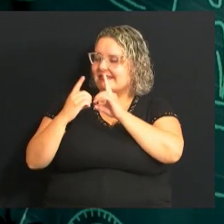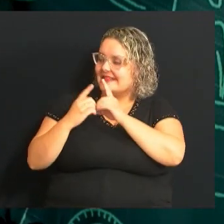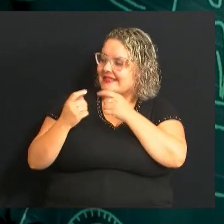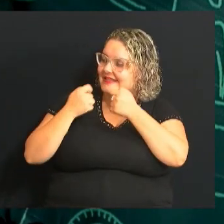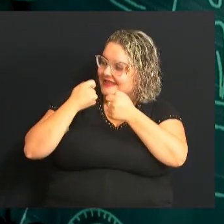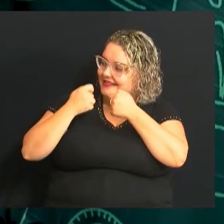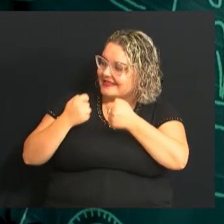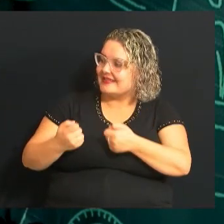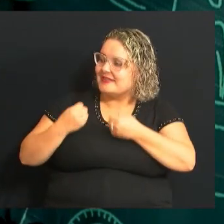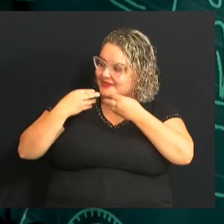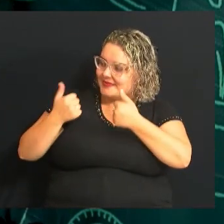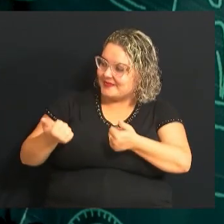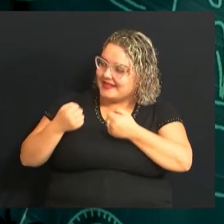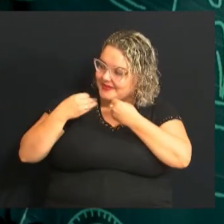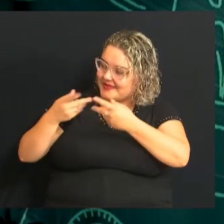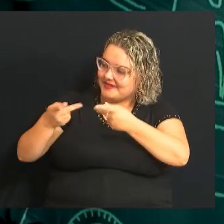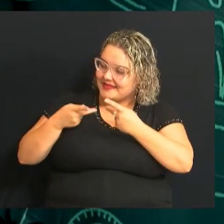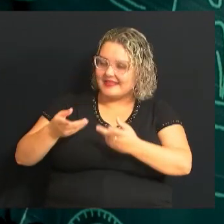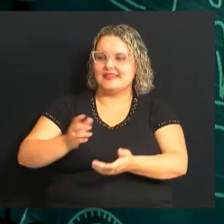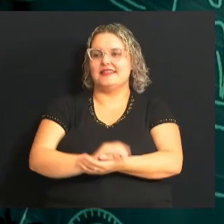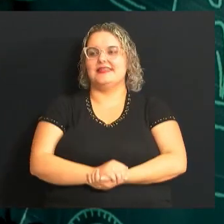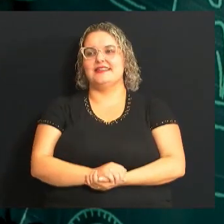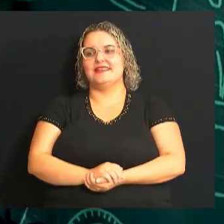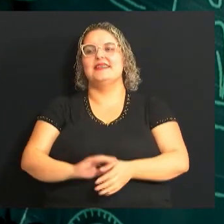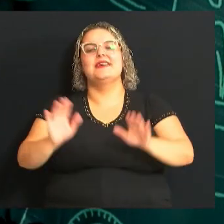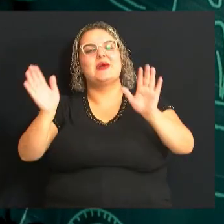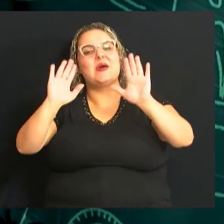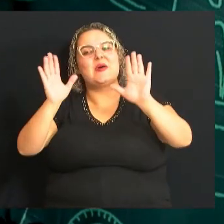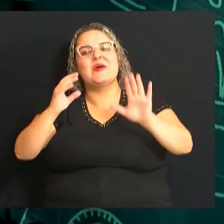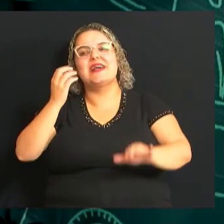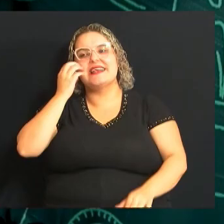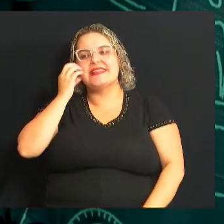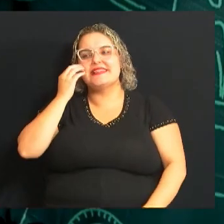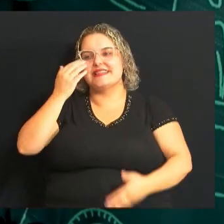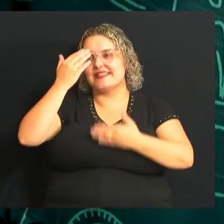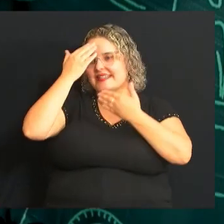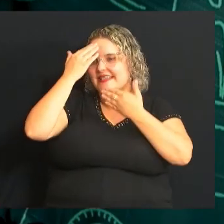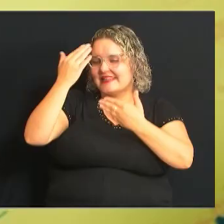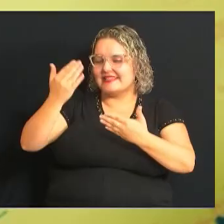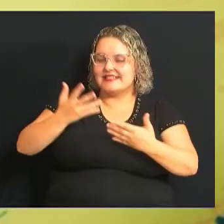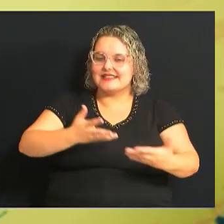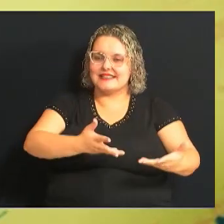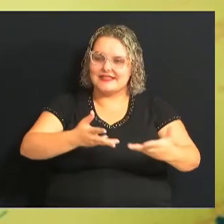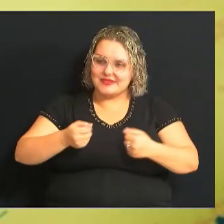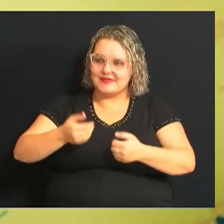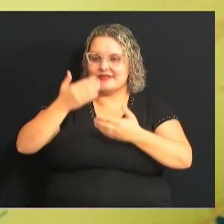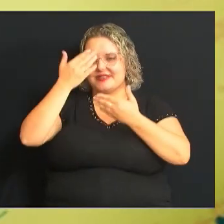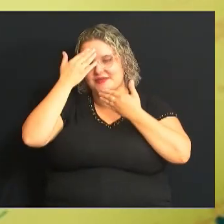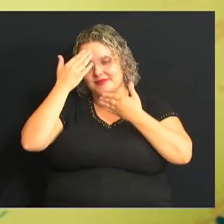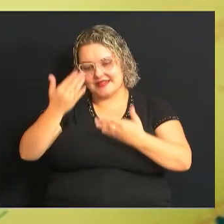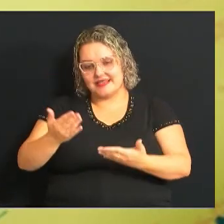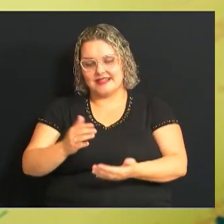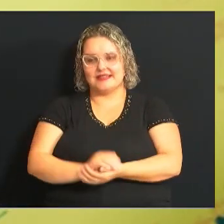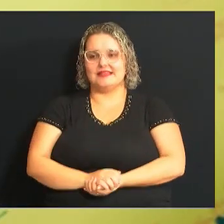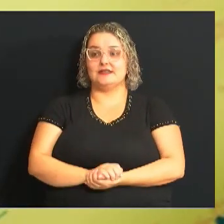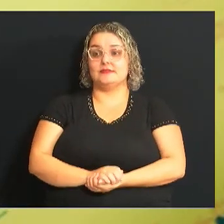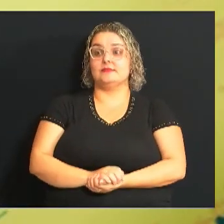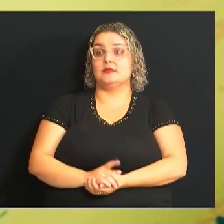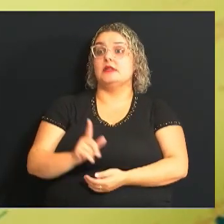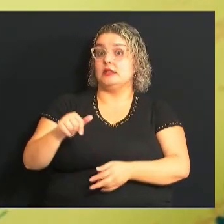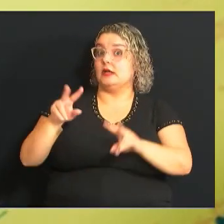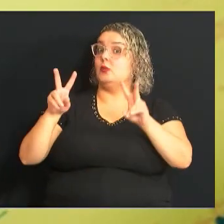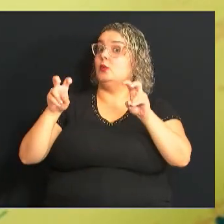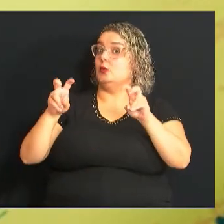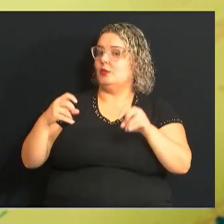Seja bem-vinda. Oi, André. Eu que agradeço o convite. Muito obrigada. Esse é um assunto certamente